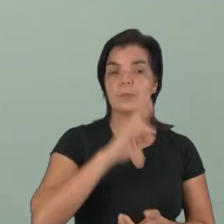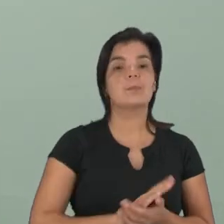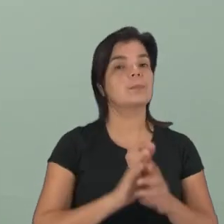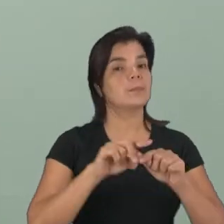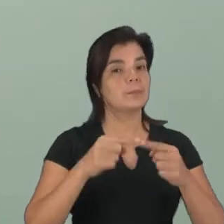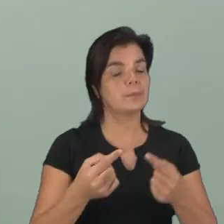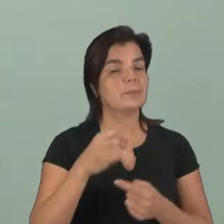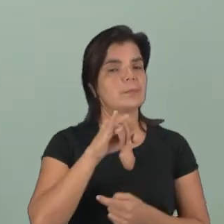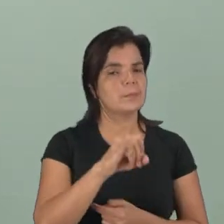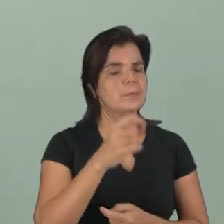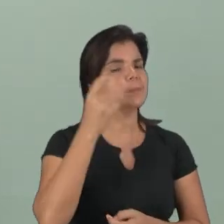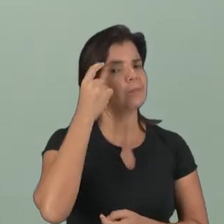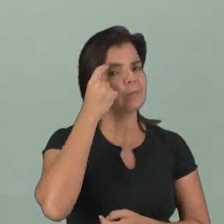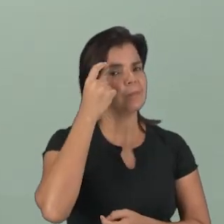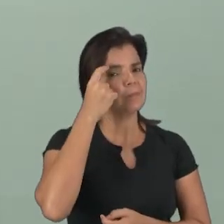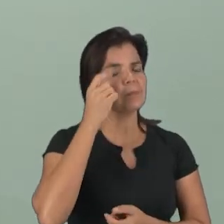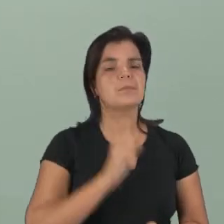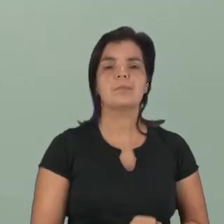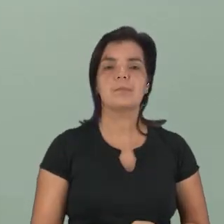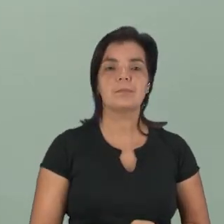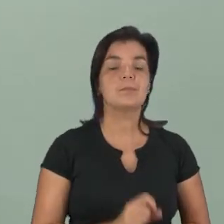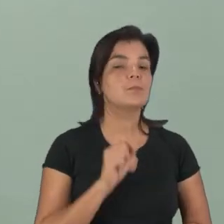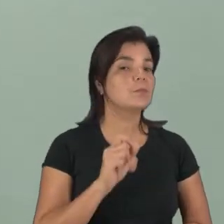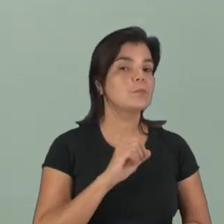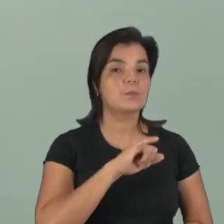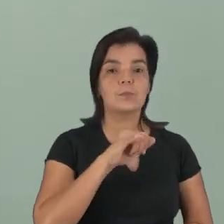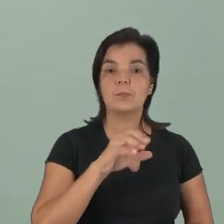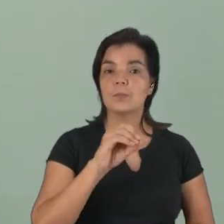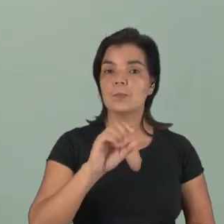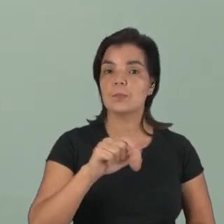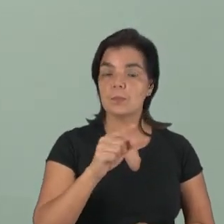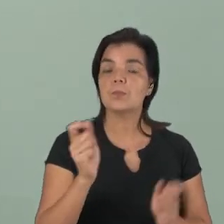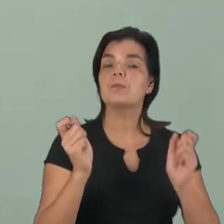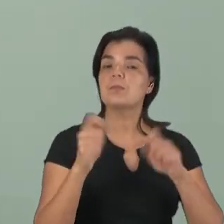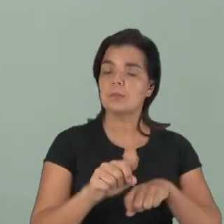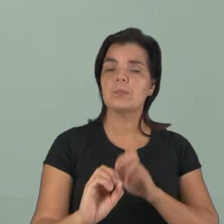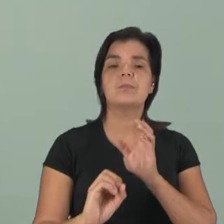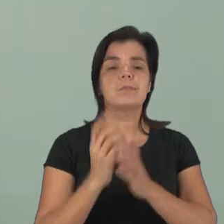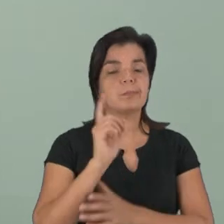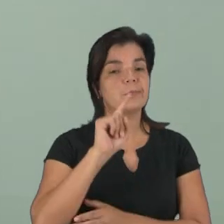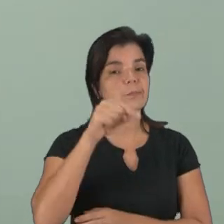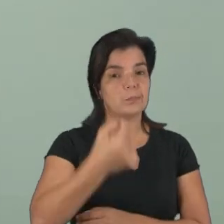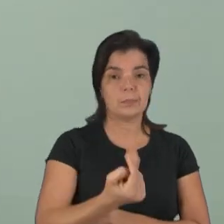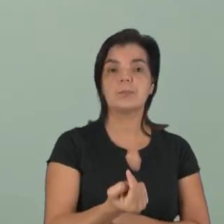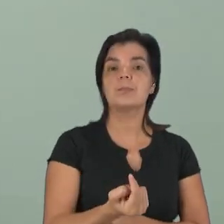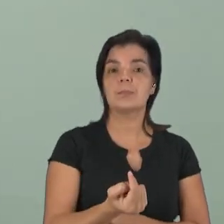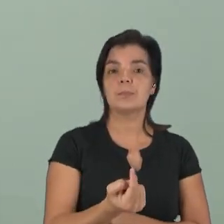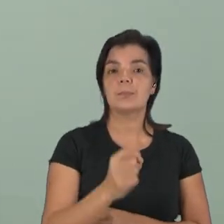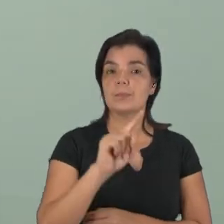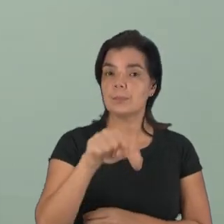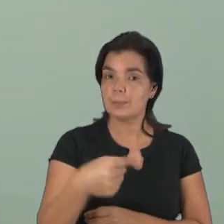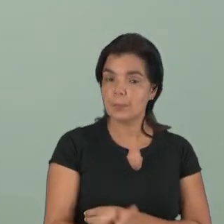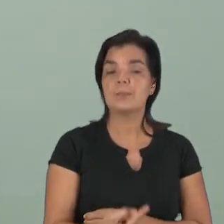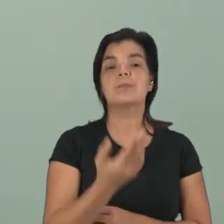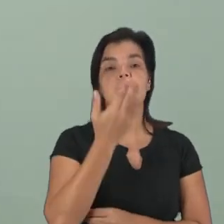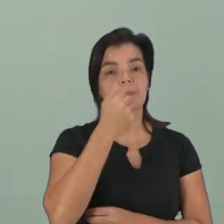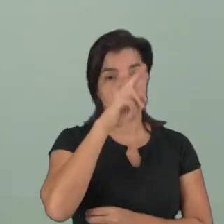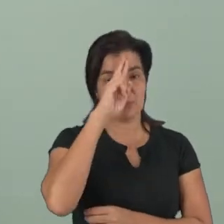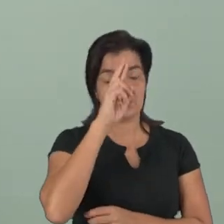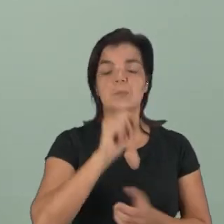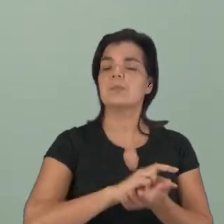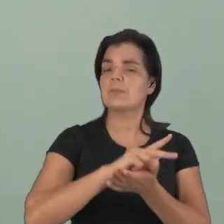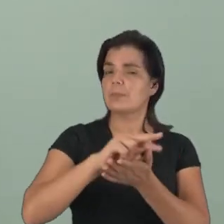mas se fossemos pensar o que João poderia realizar depois do almoço poderia